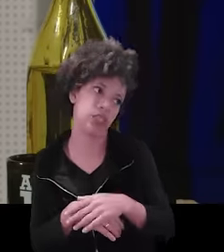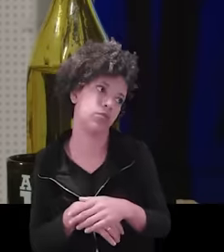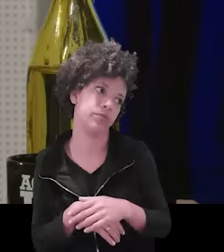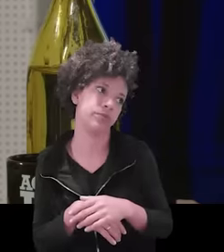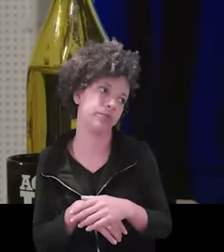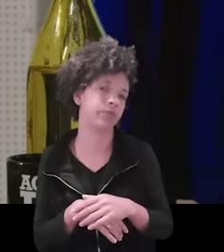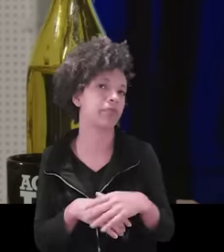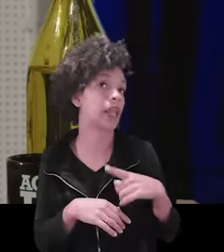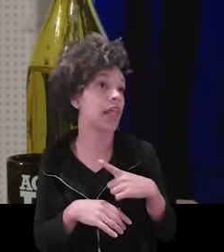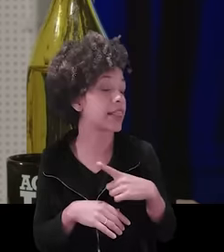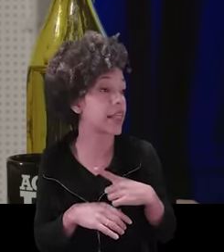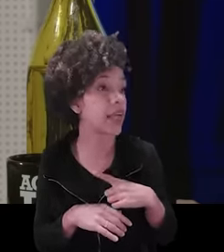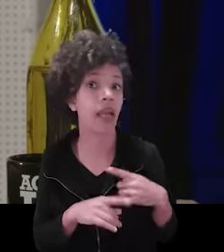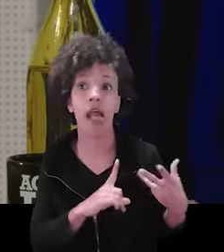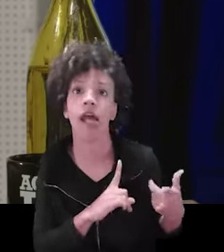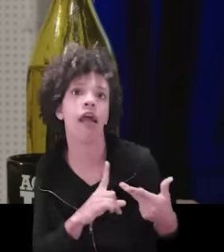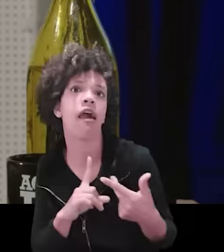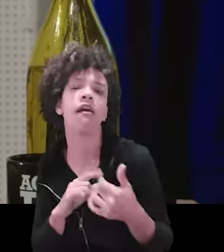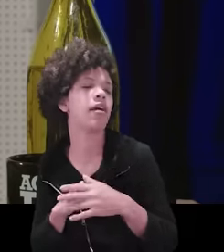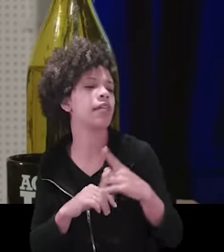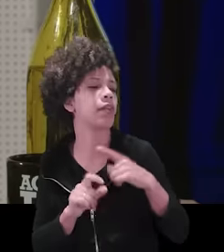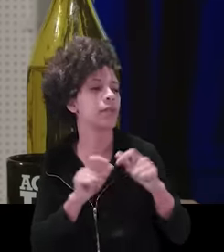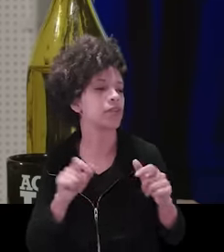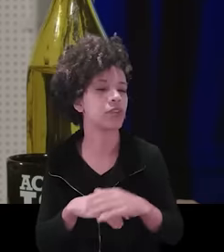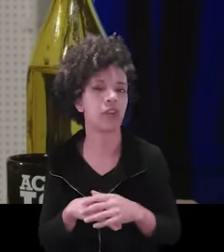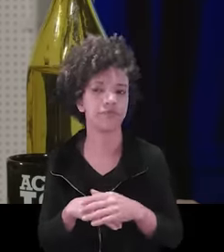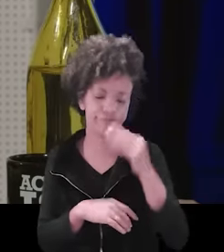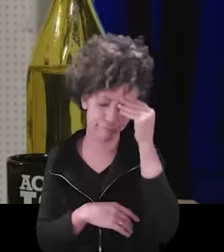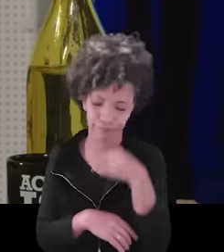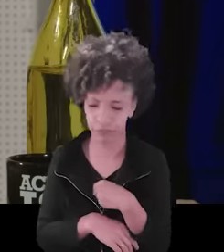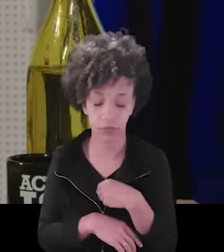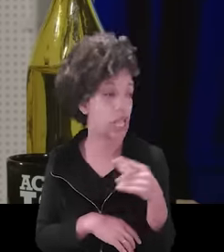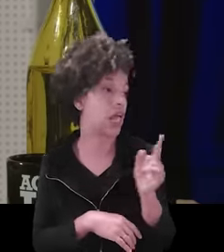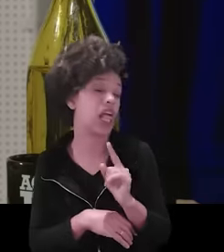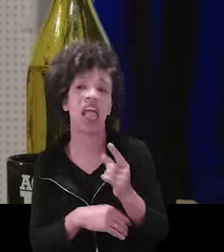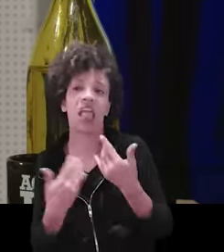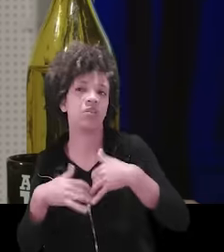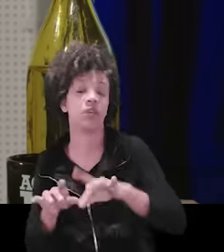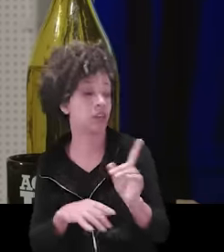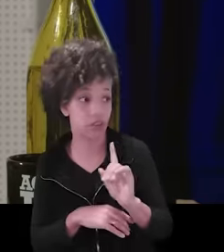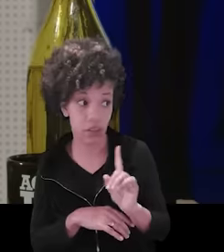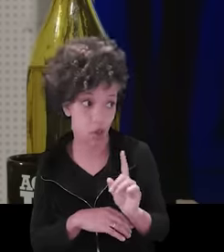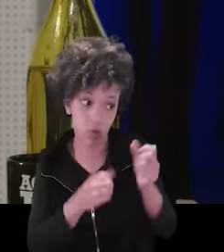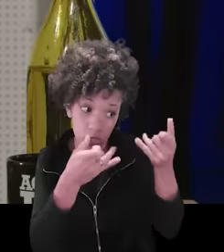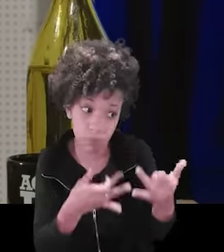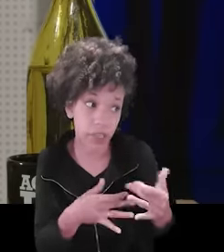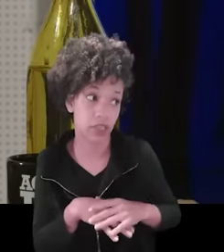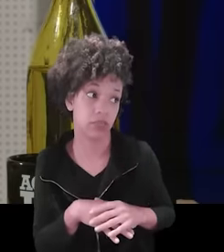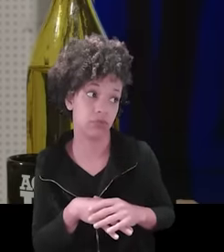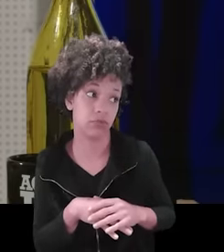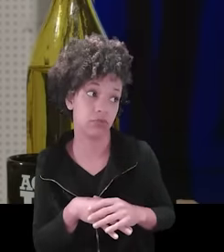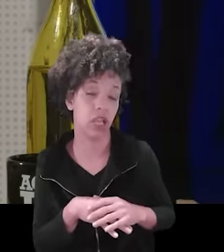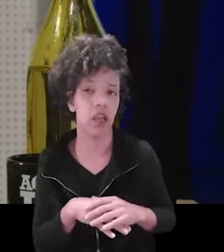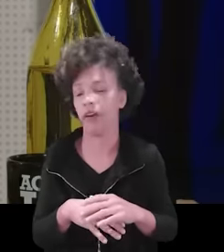difícil né assim falando então você tem que a gente faça você me desanimou eu não vou mais a desanimar mas